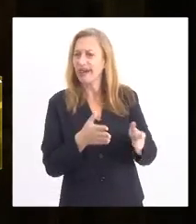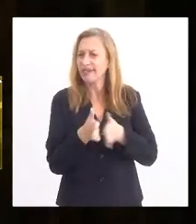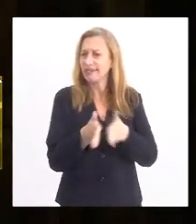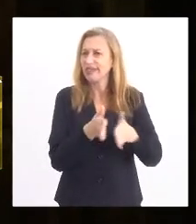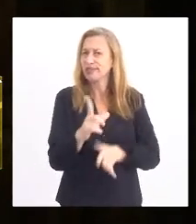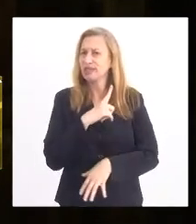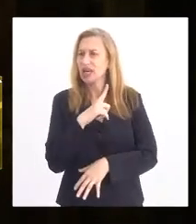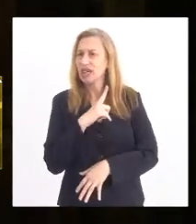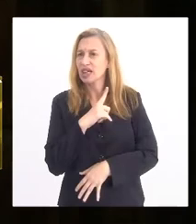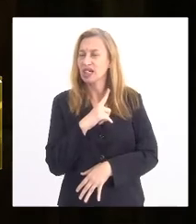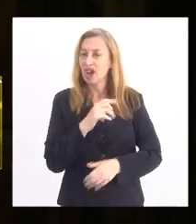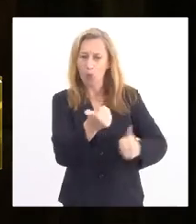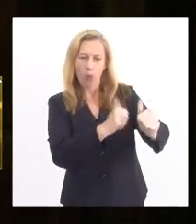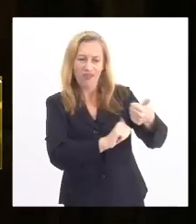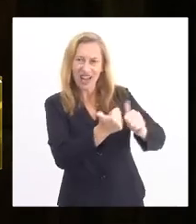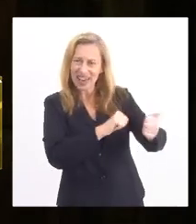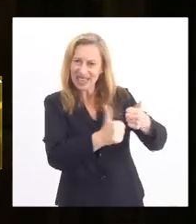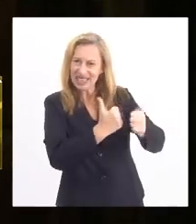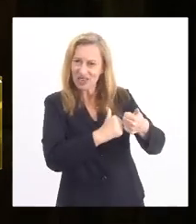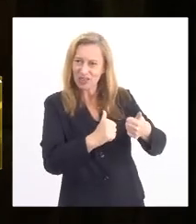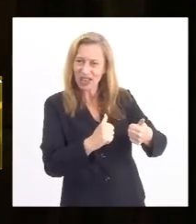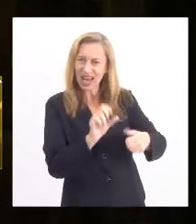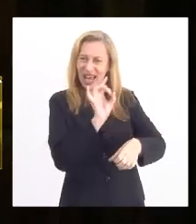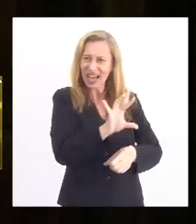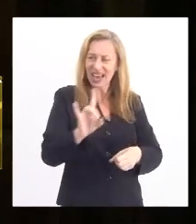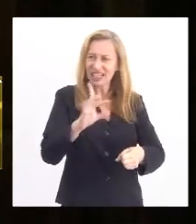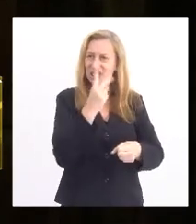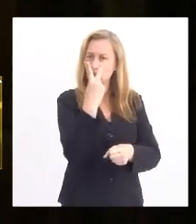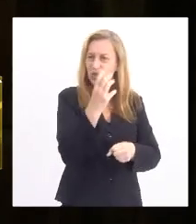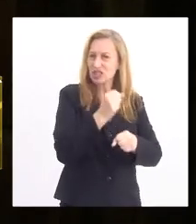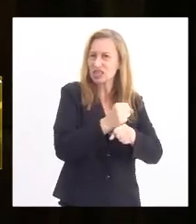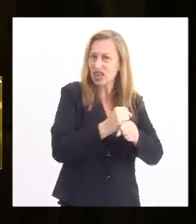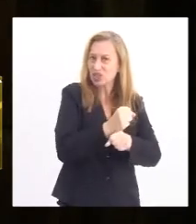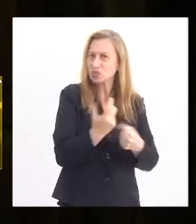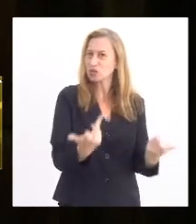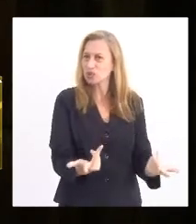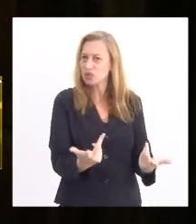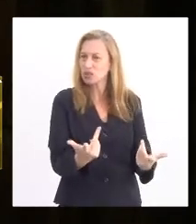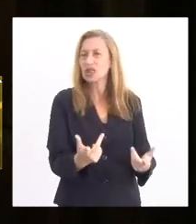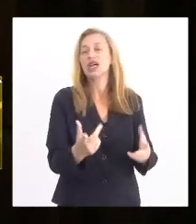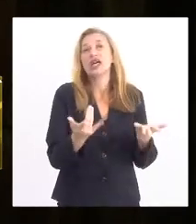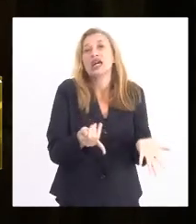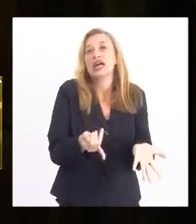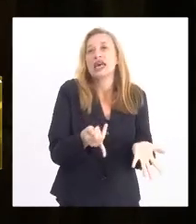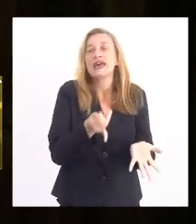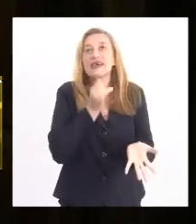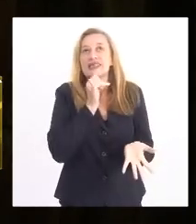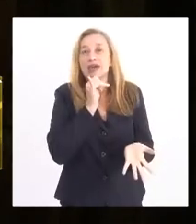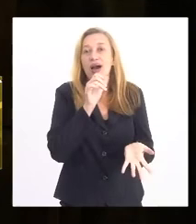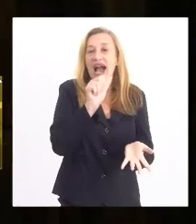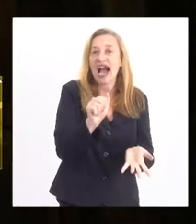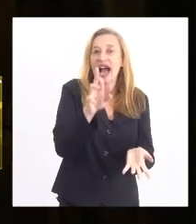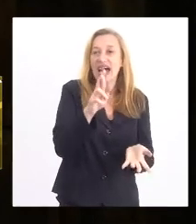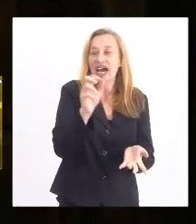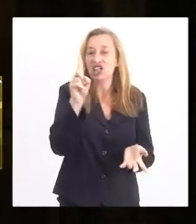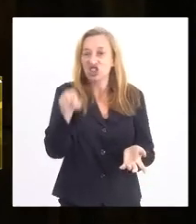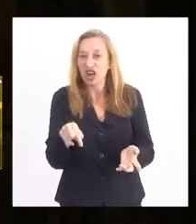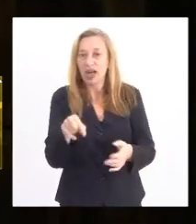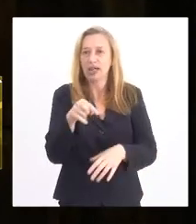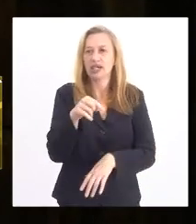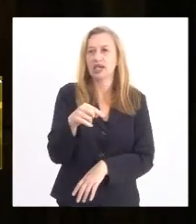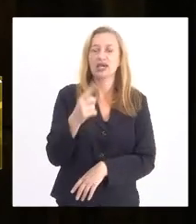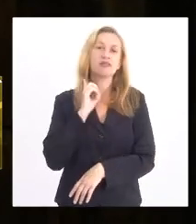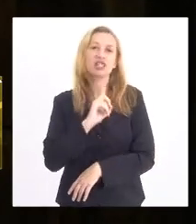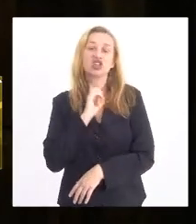a uma avaliação feita a cada dois anos municípios como achar por exemplo Minas Gerais até